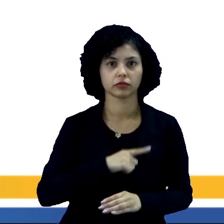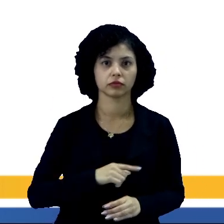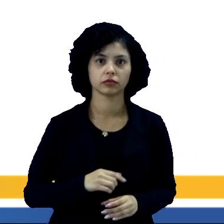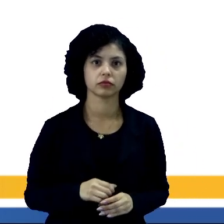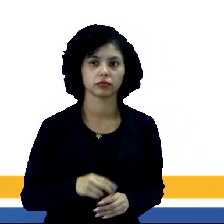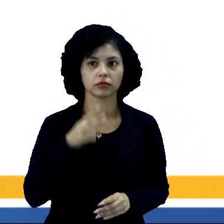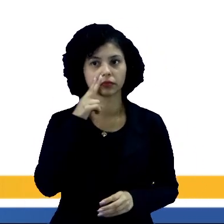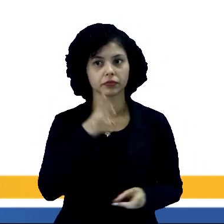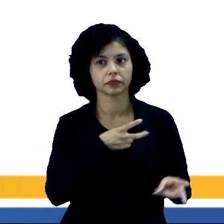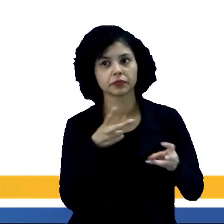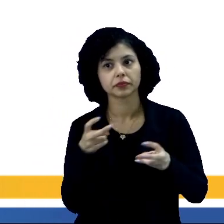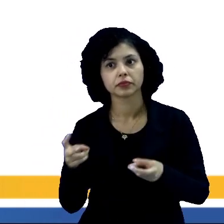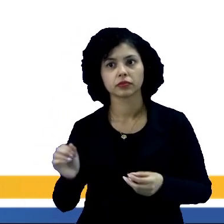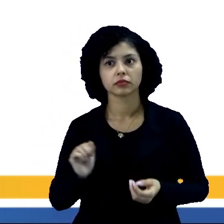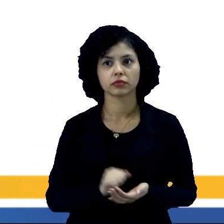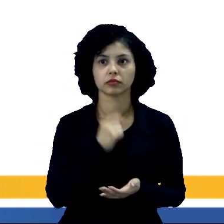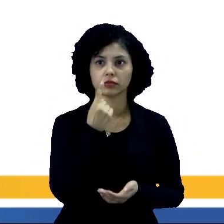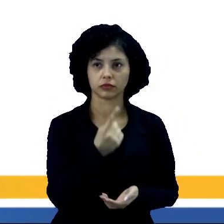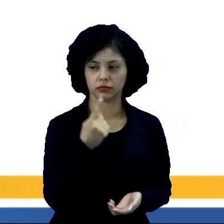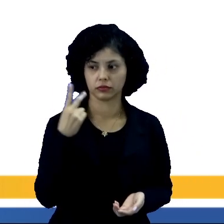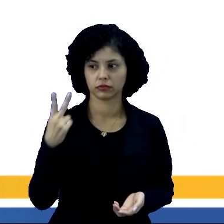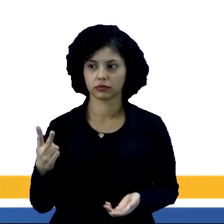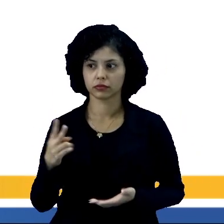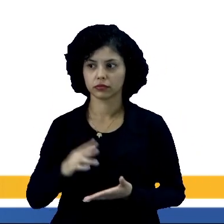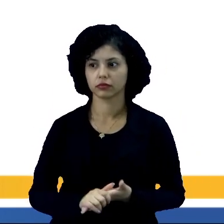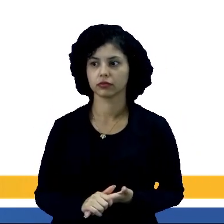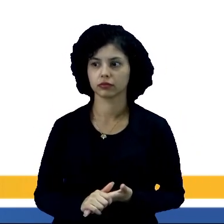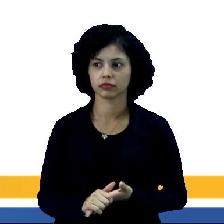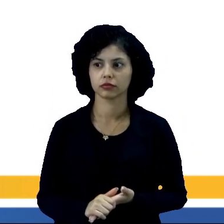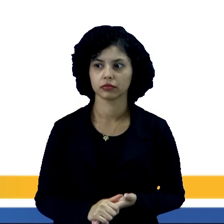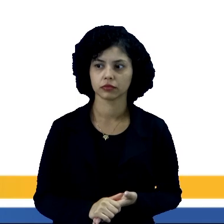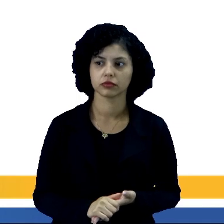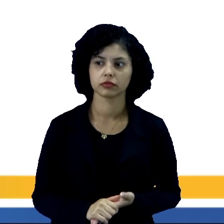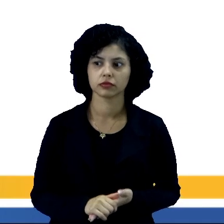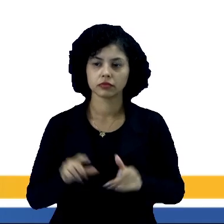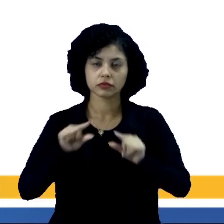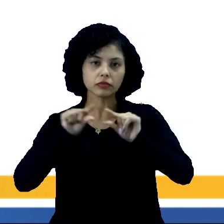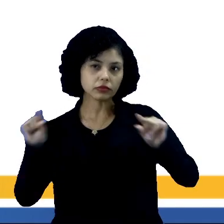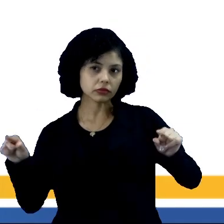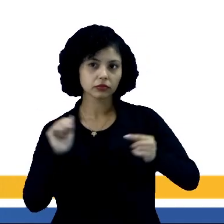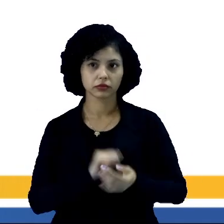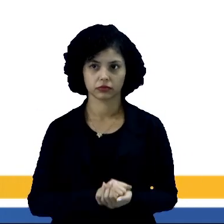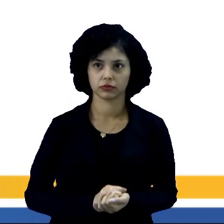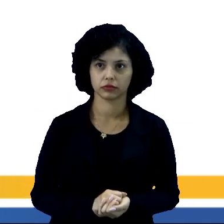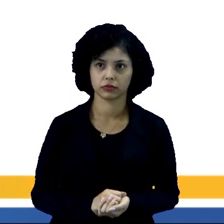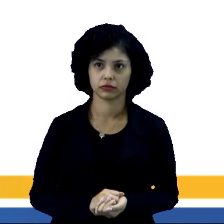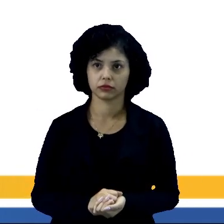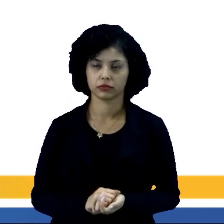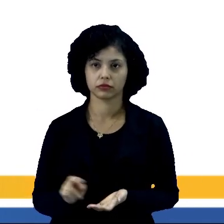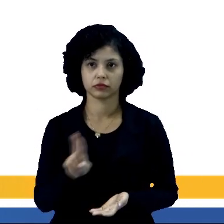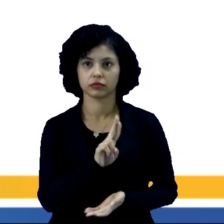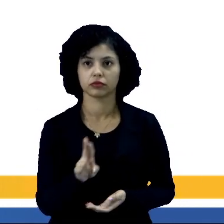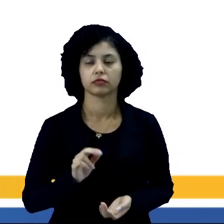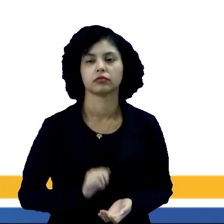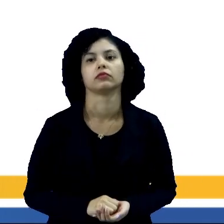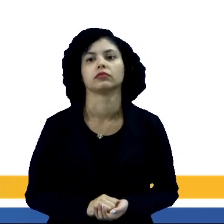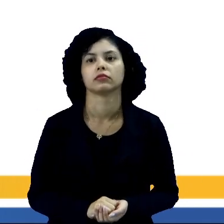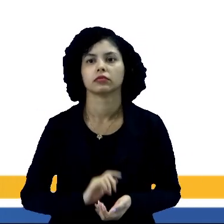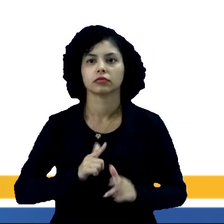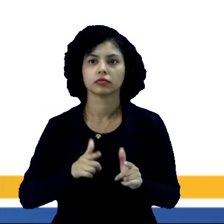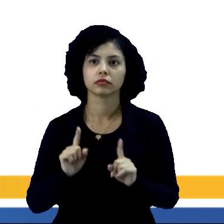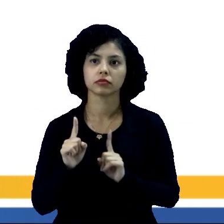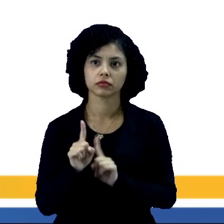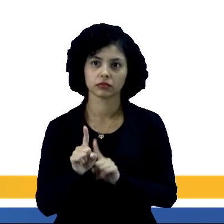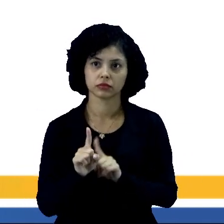E observem aí onde tem o número 1 e o 2. Nessa linha do tempo, o evento indicado por